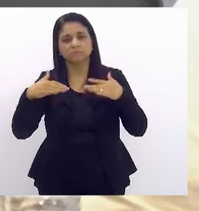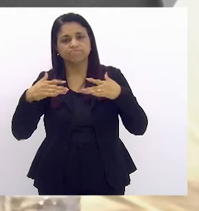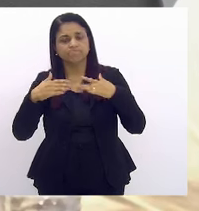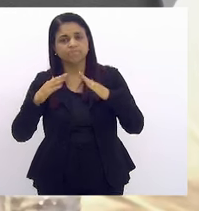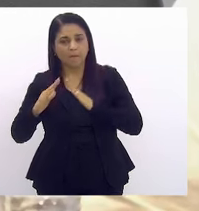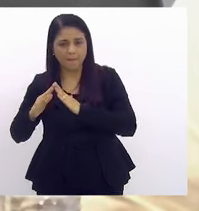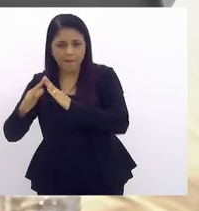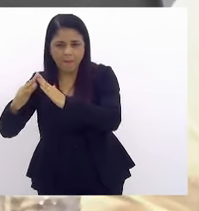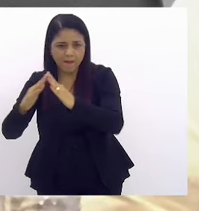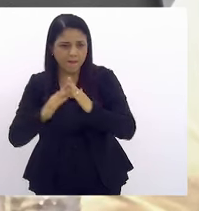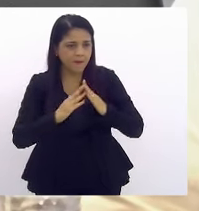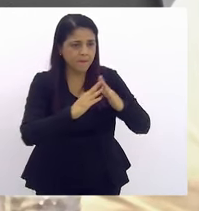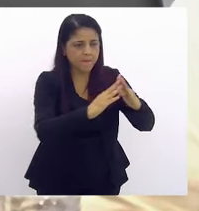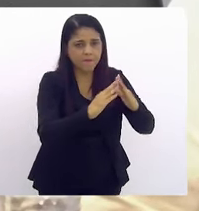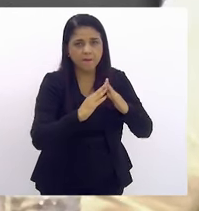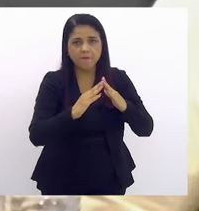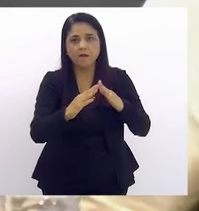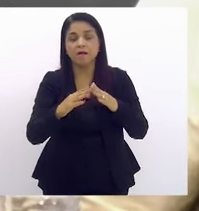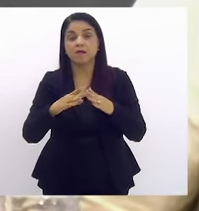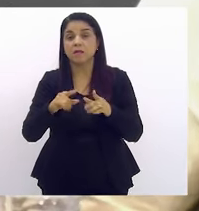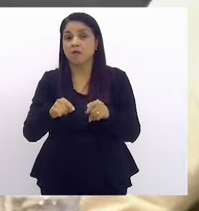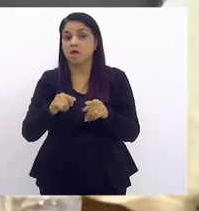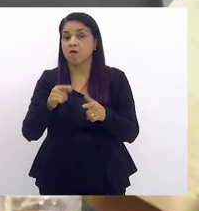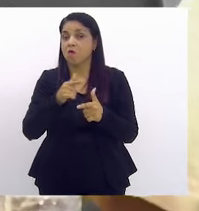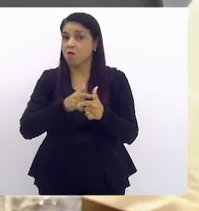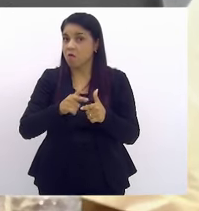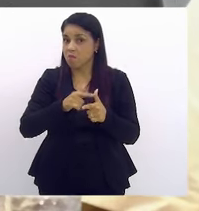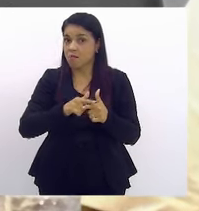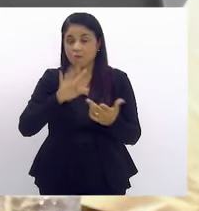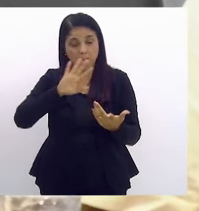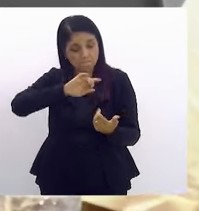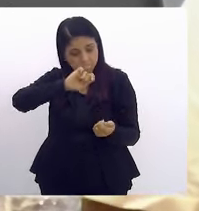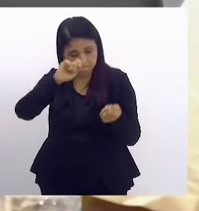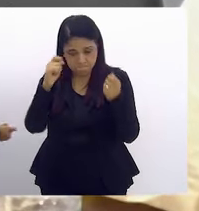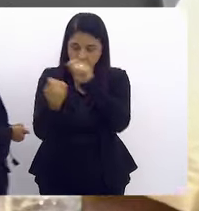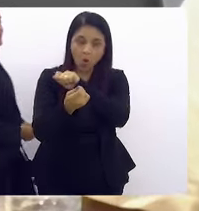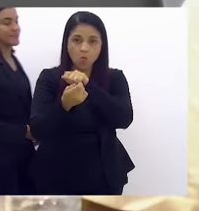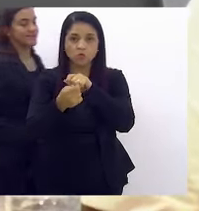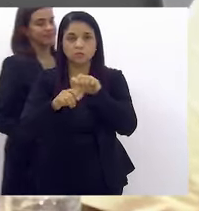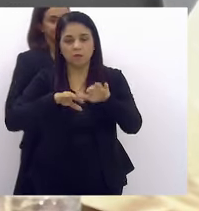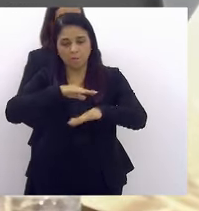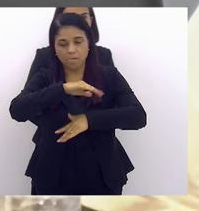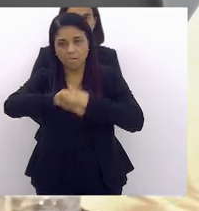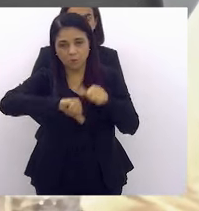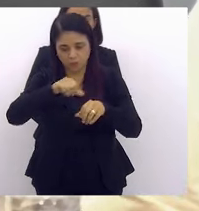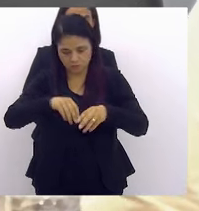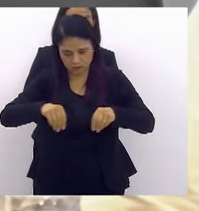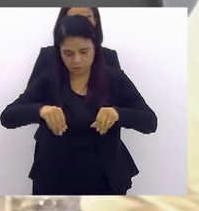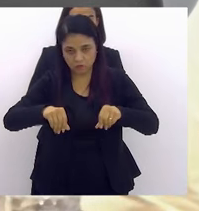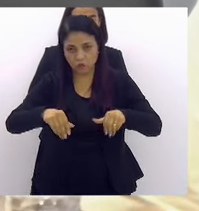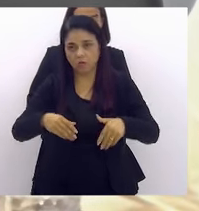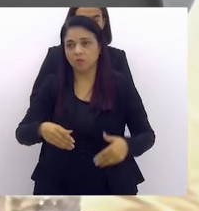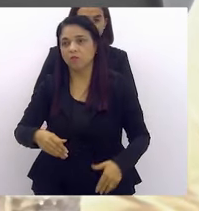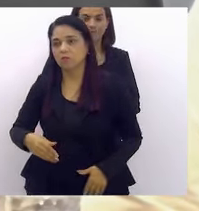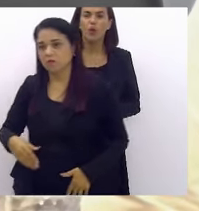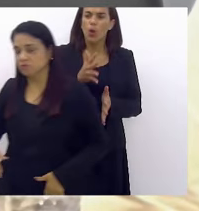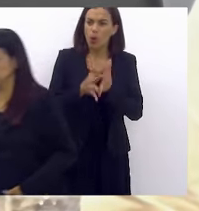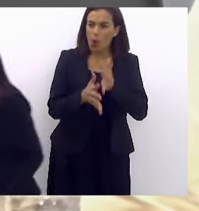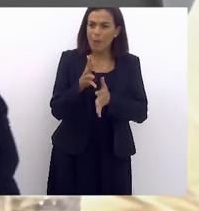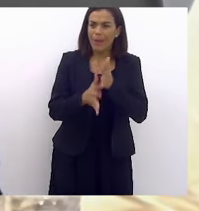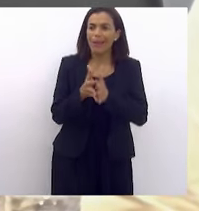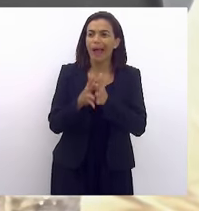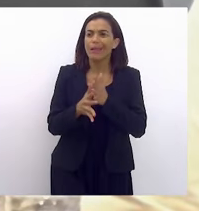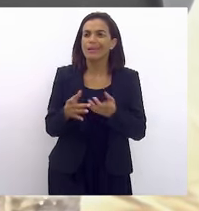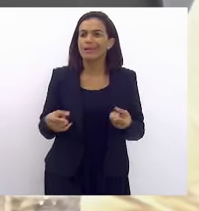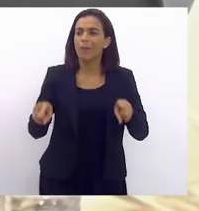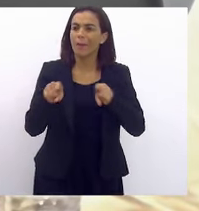imobiliária, ela é a chave de uma mudança de uso do solo muito complicada. A gente tem parceria com a Secretaria de